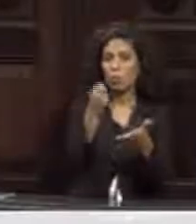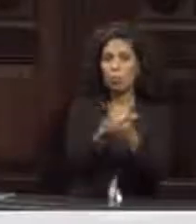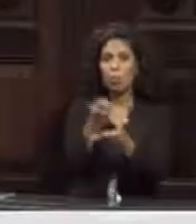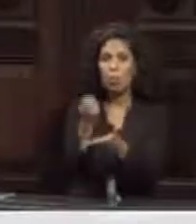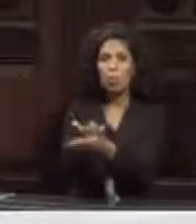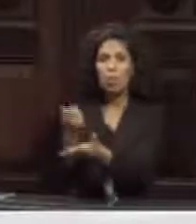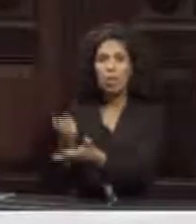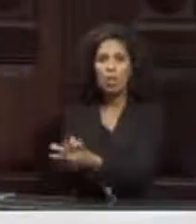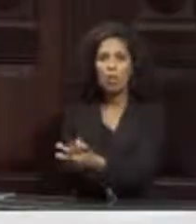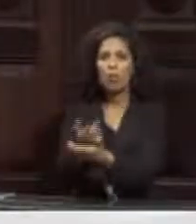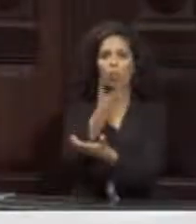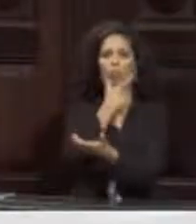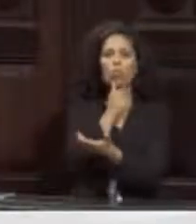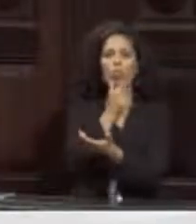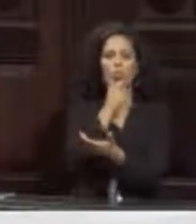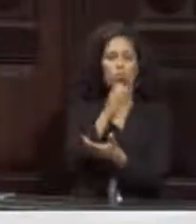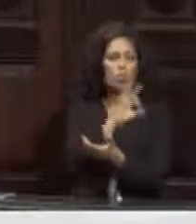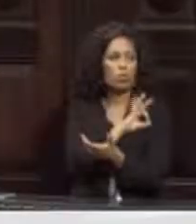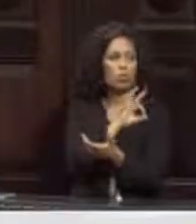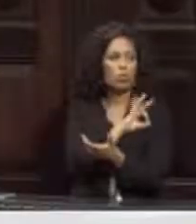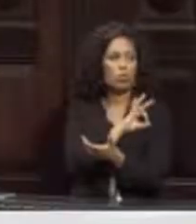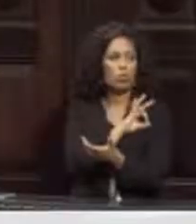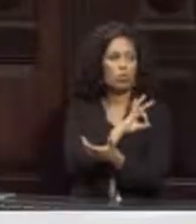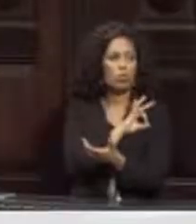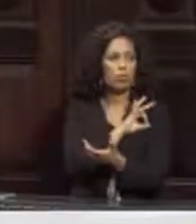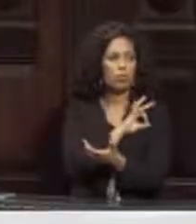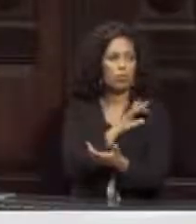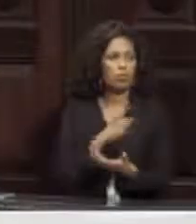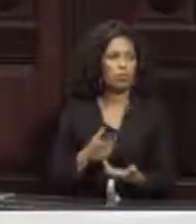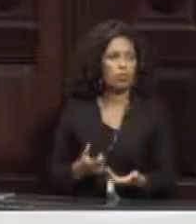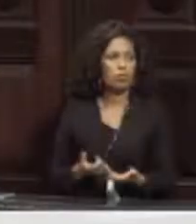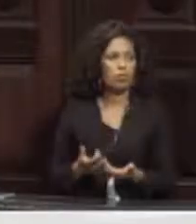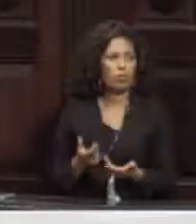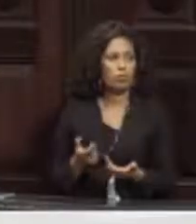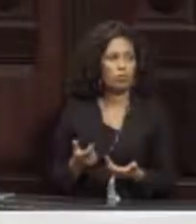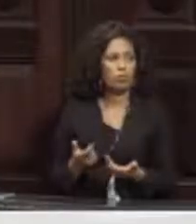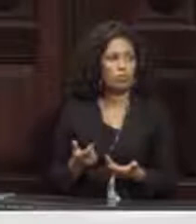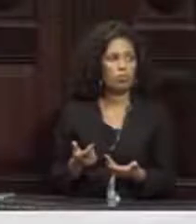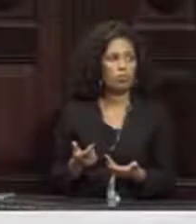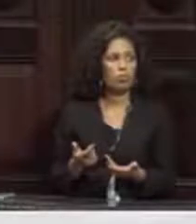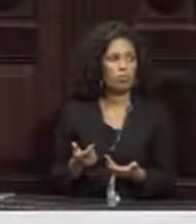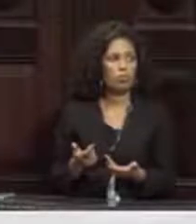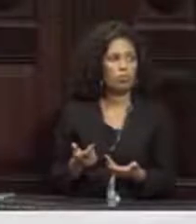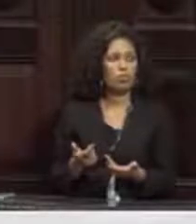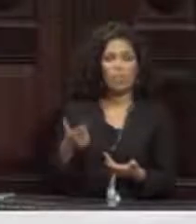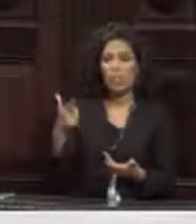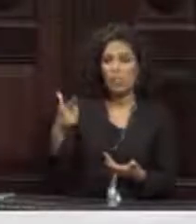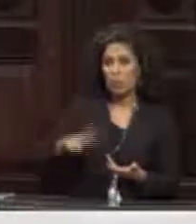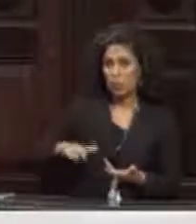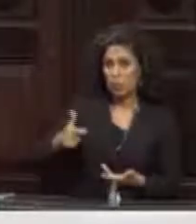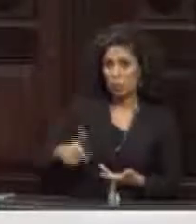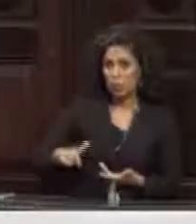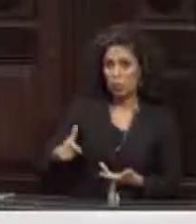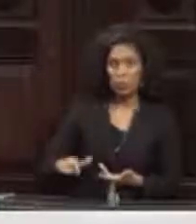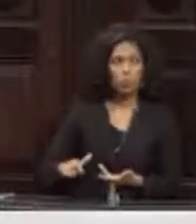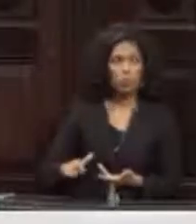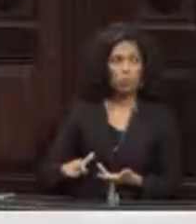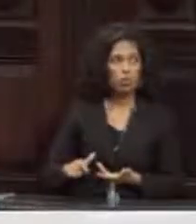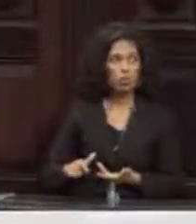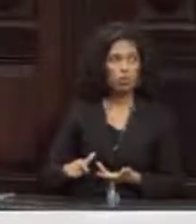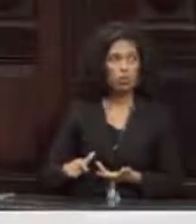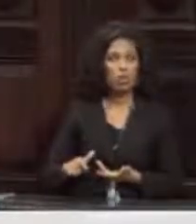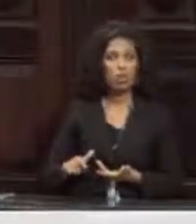metas, não havia recuperação da frota da Polícia Civil, estava